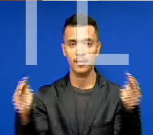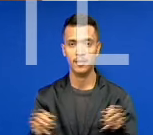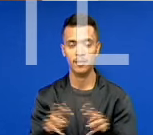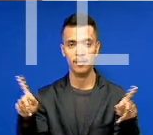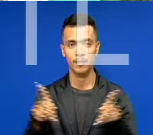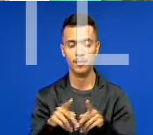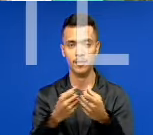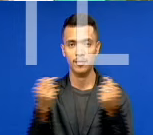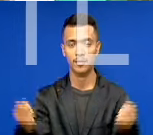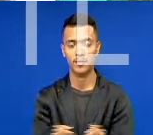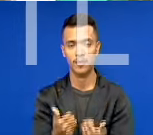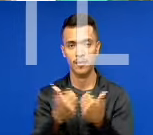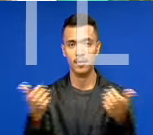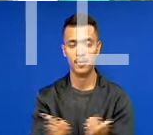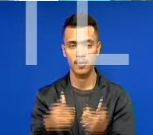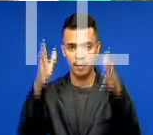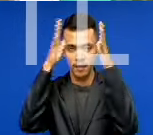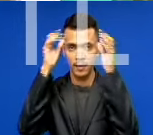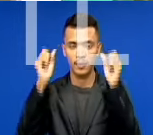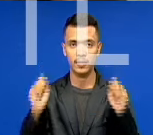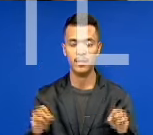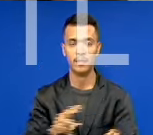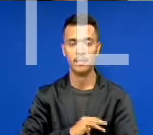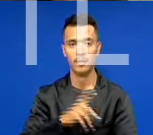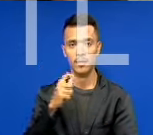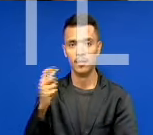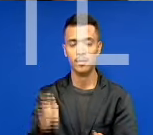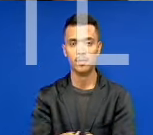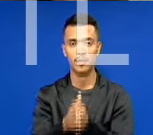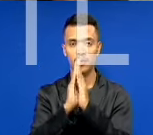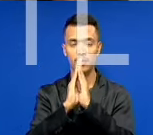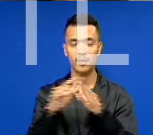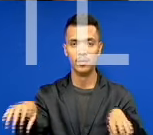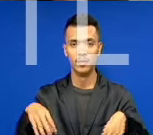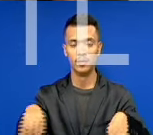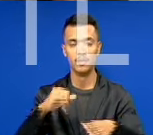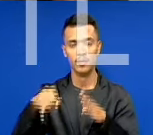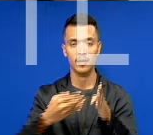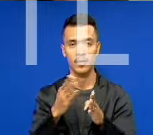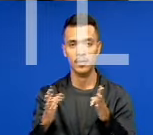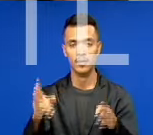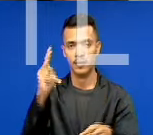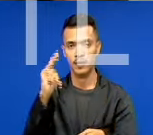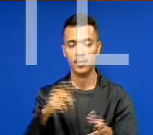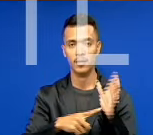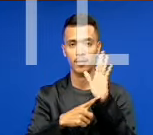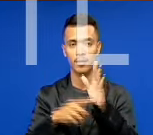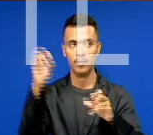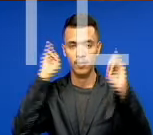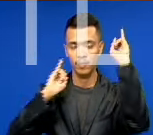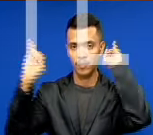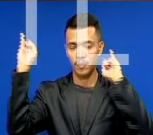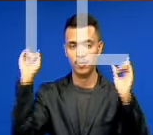torre aldea. Soren Seluk, presidente da autoridade Manatuto, encoraja no desafio serviço de jornalismo nian, atu divulga informação